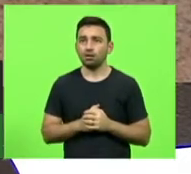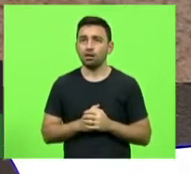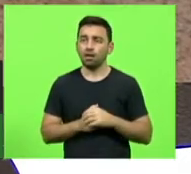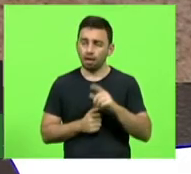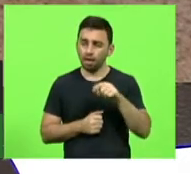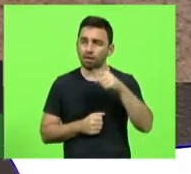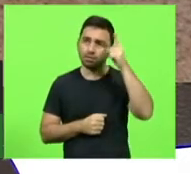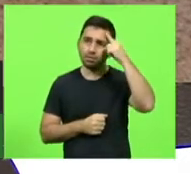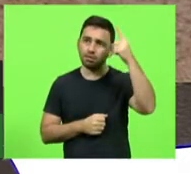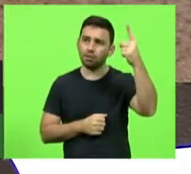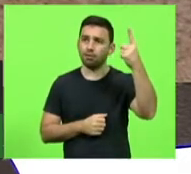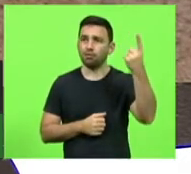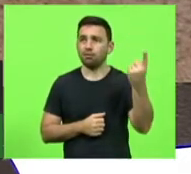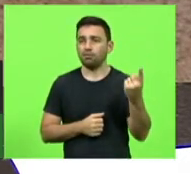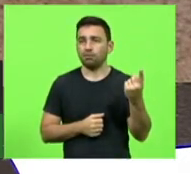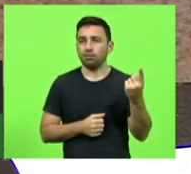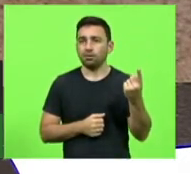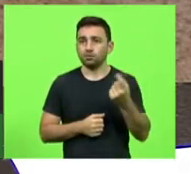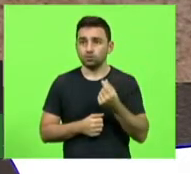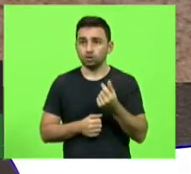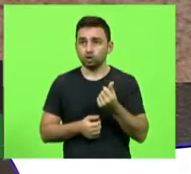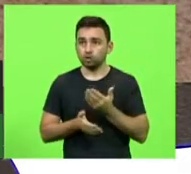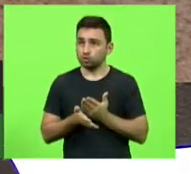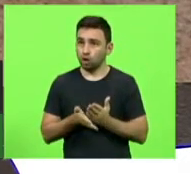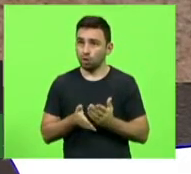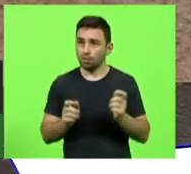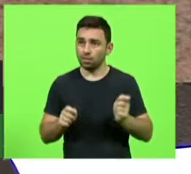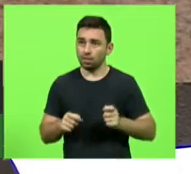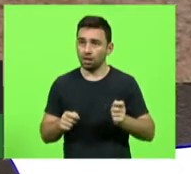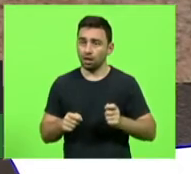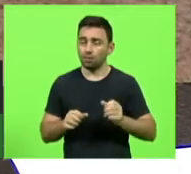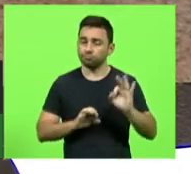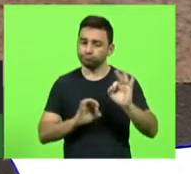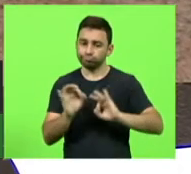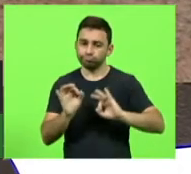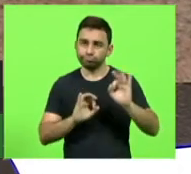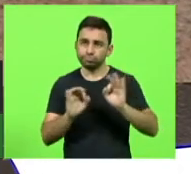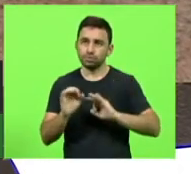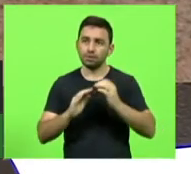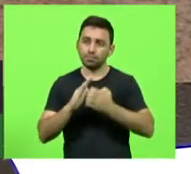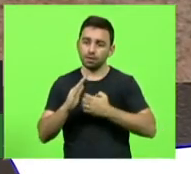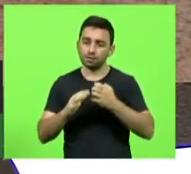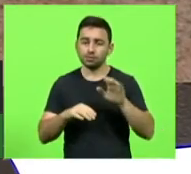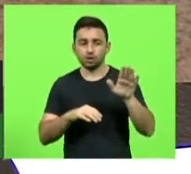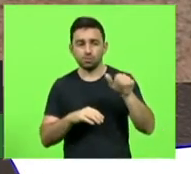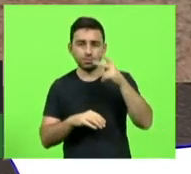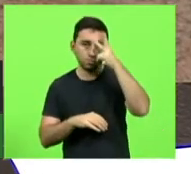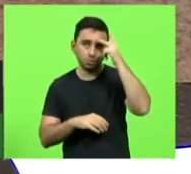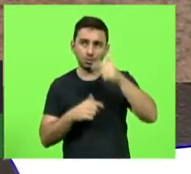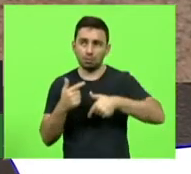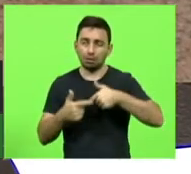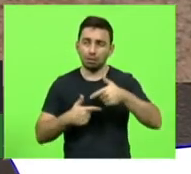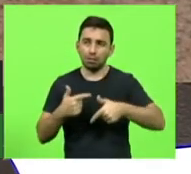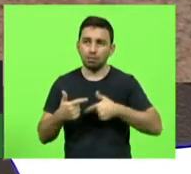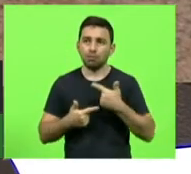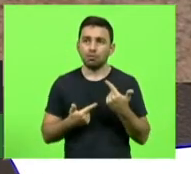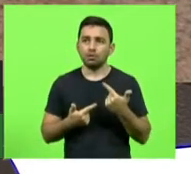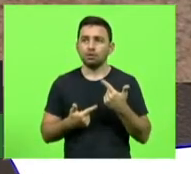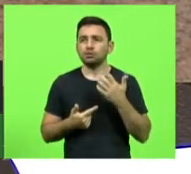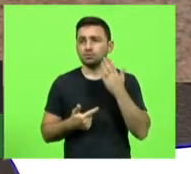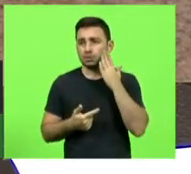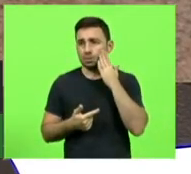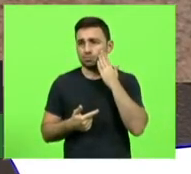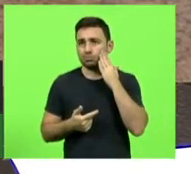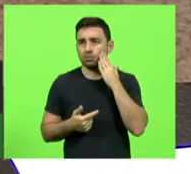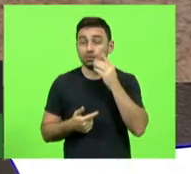Essa é justamente a ideia. Com esse dinheiro que lhe sobra, ele pode reinvestir na empresa, ele pode contratar pessoas. Sei que esse interesse é